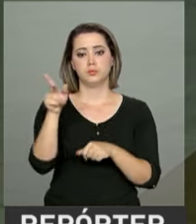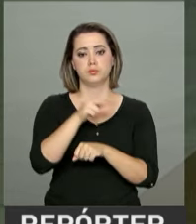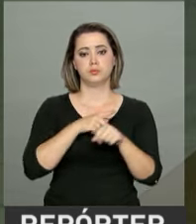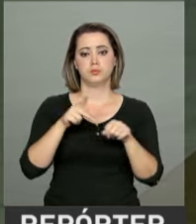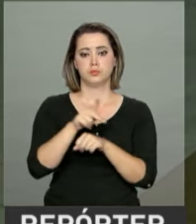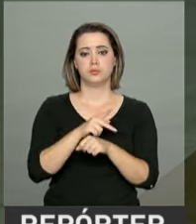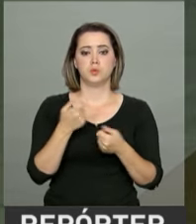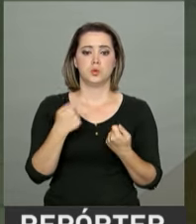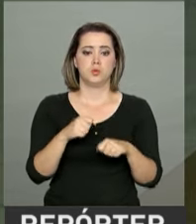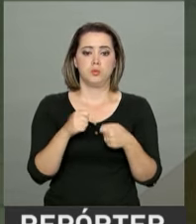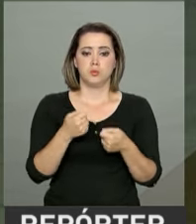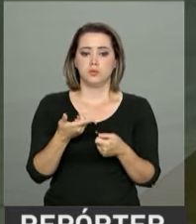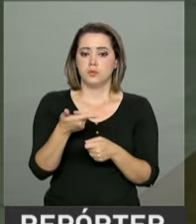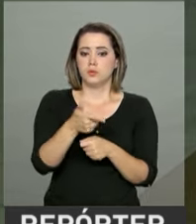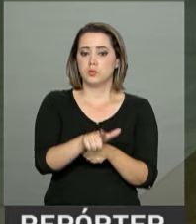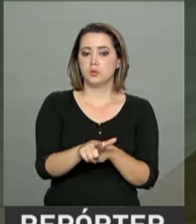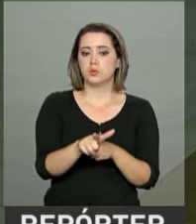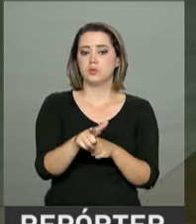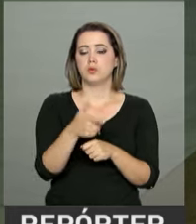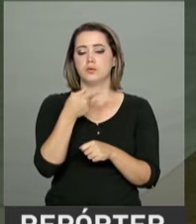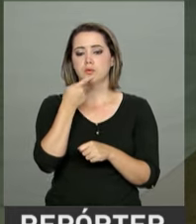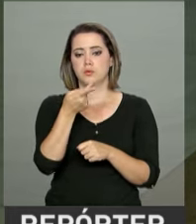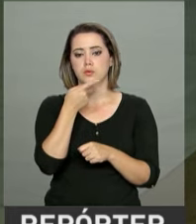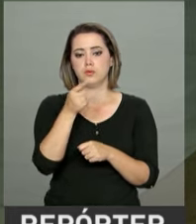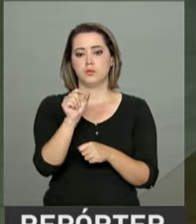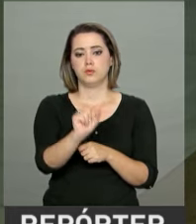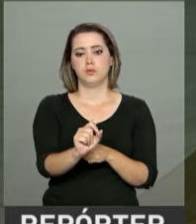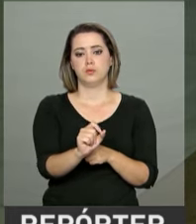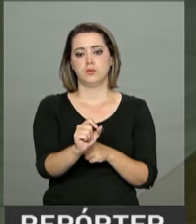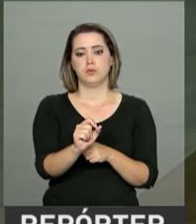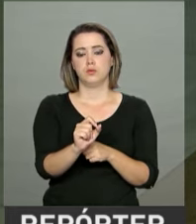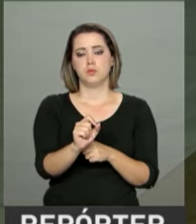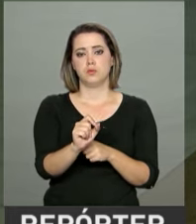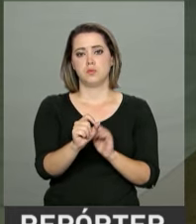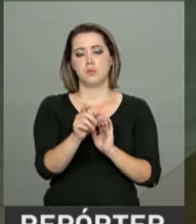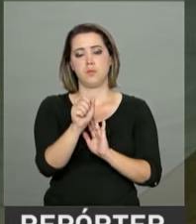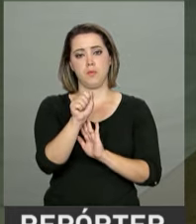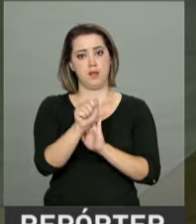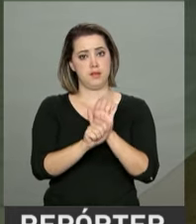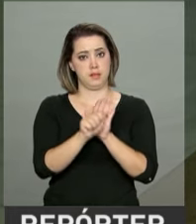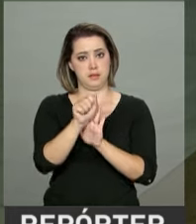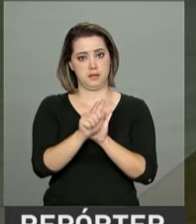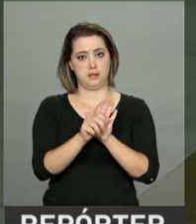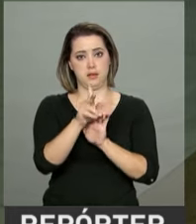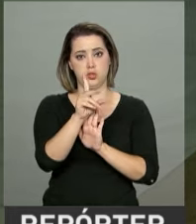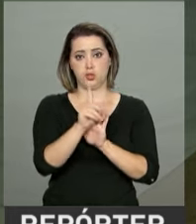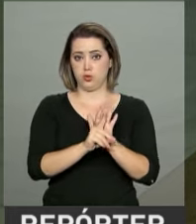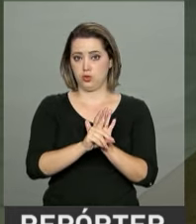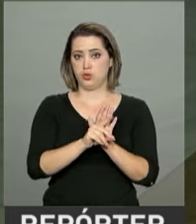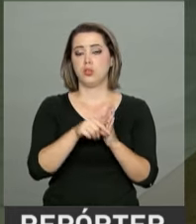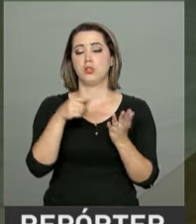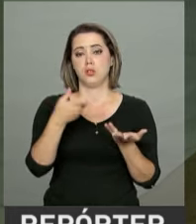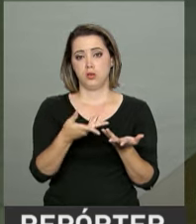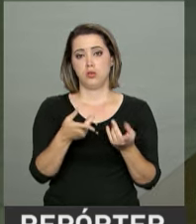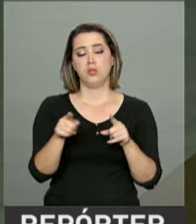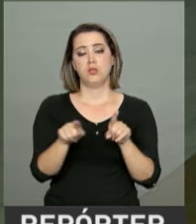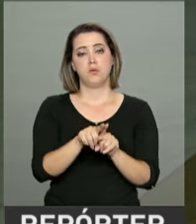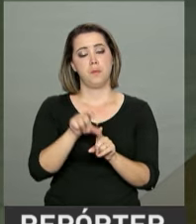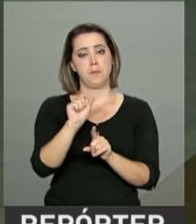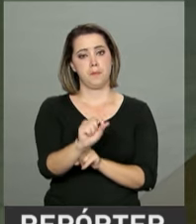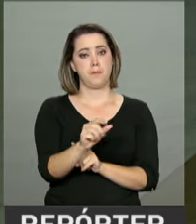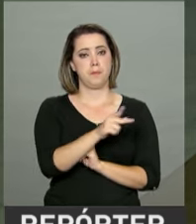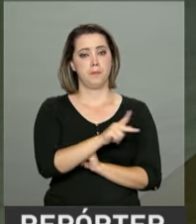país. Não havia necessidade da repetição desses artigos neste projeto de lei sancionado pelo